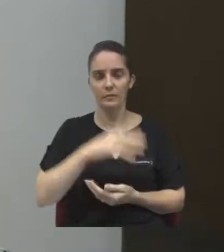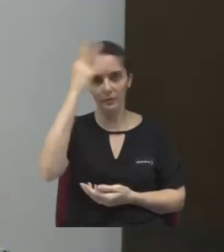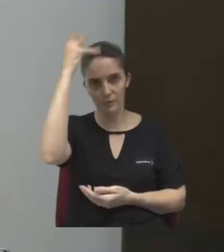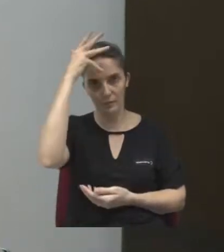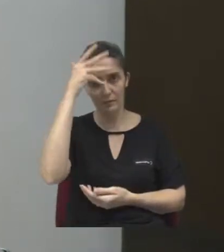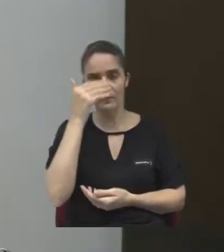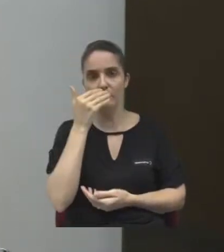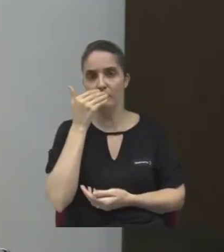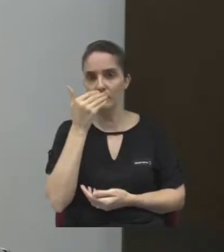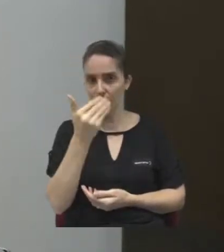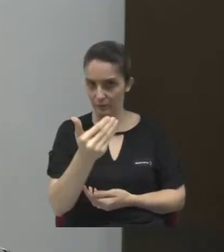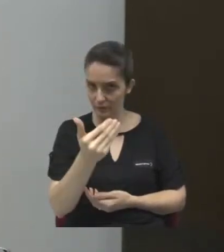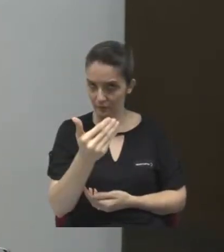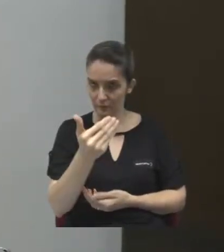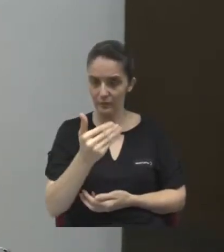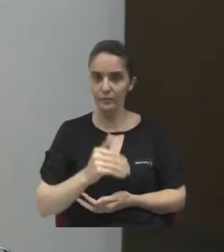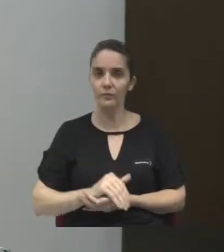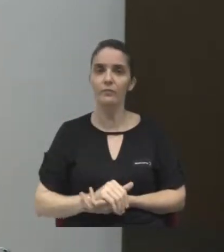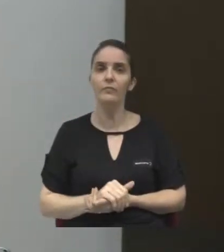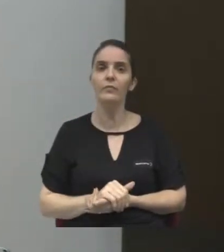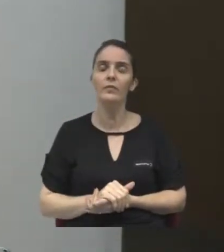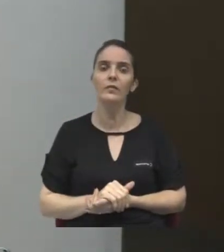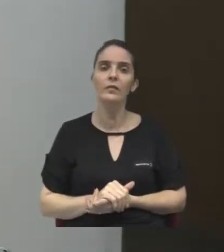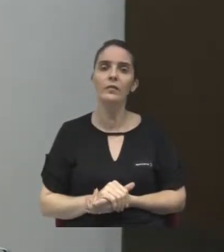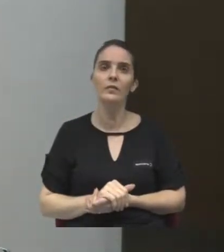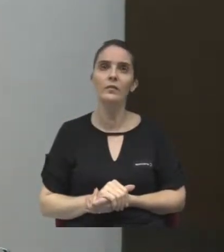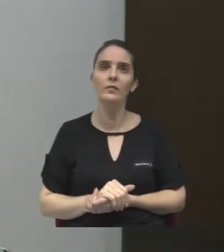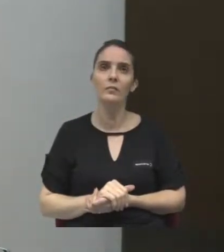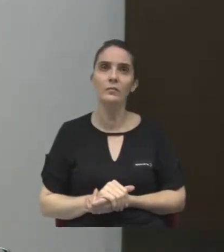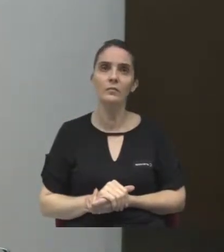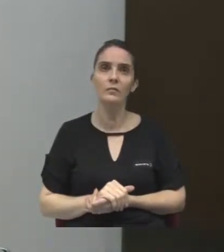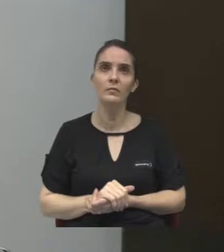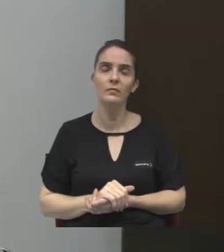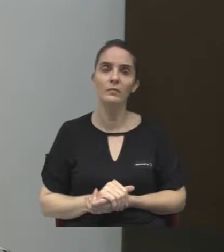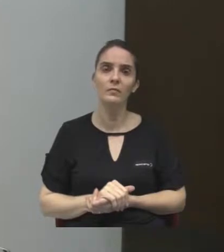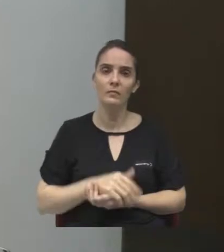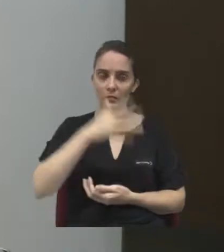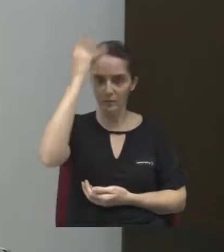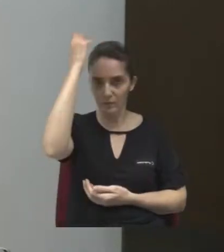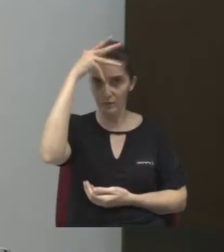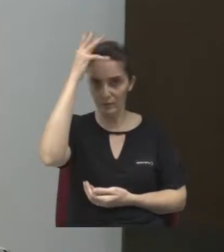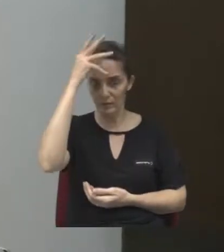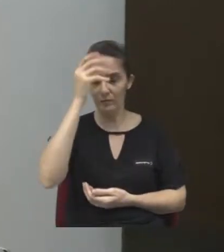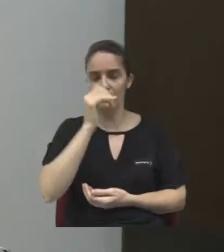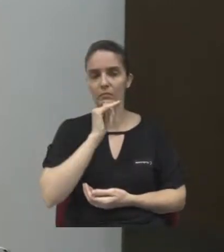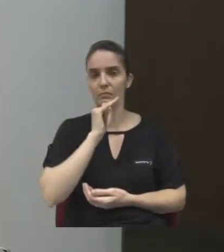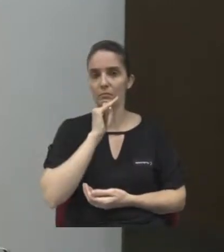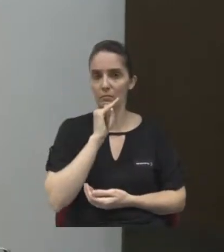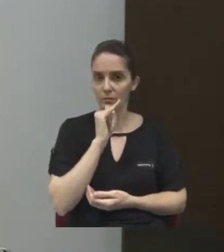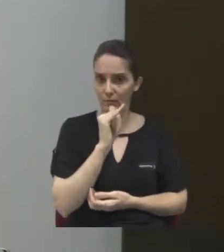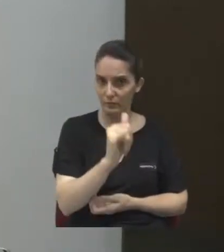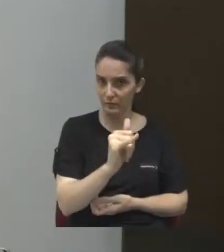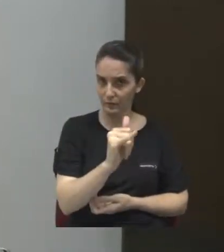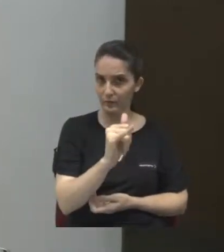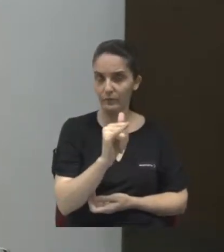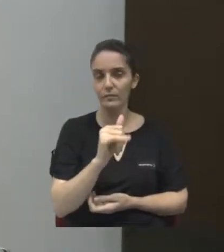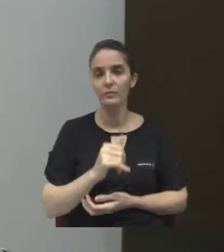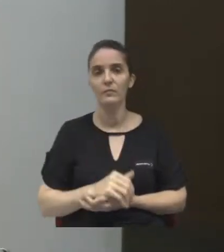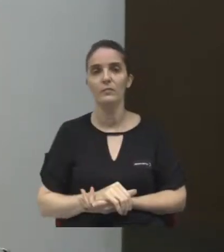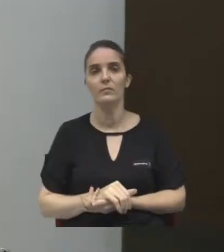Vou fazer esta colocação. Muito obrigada, vereadora. Vou fazer esta colocação da